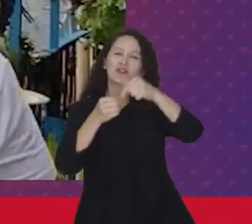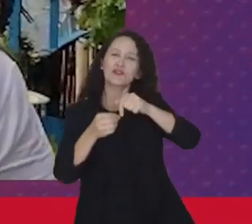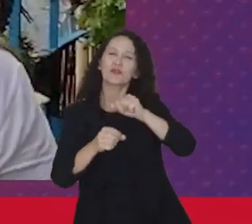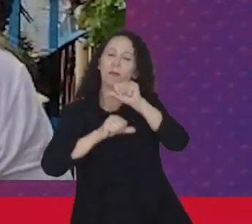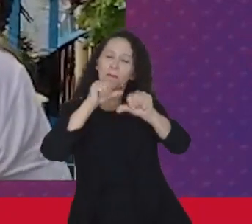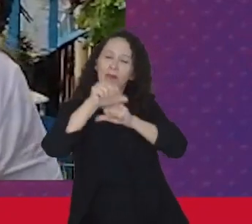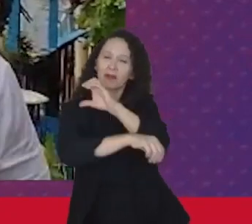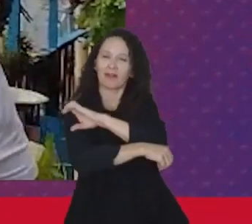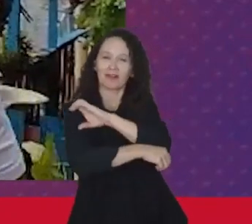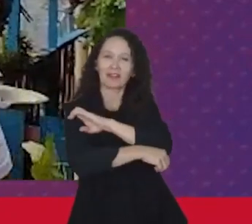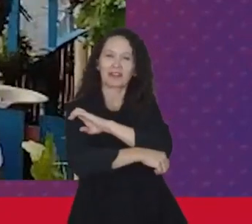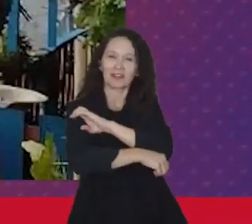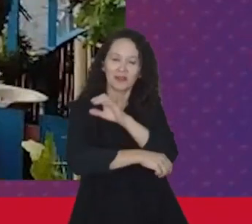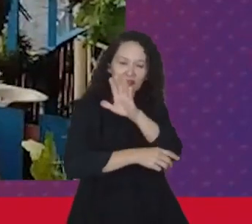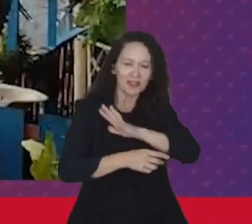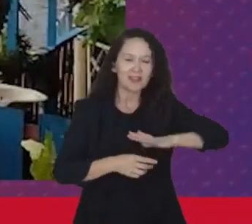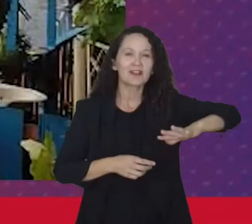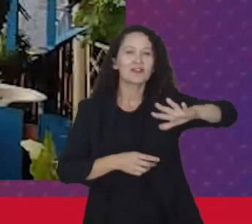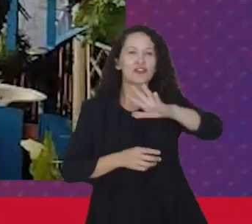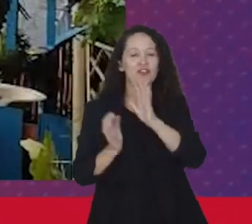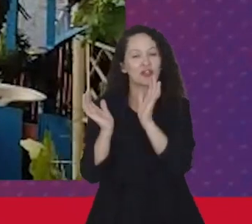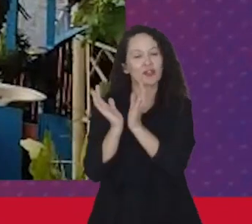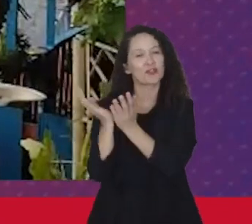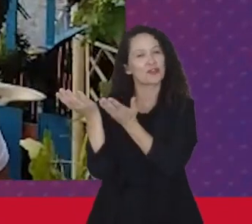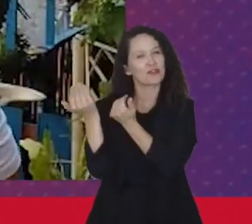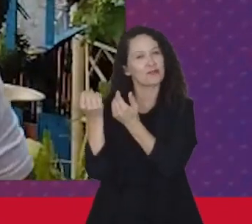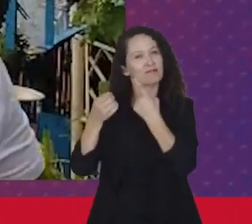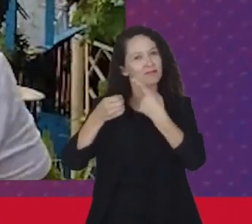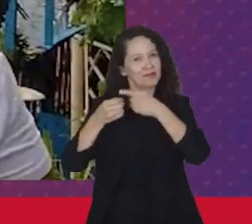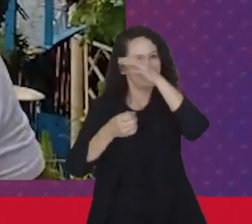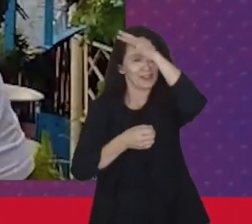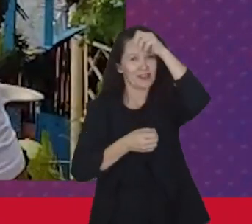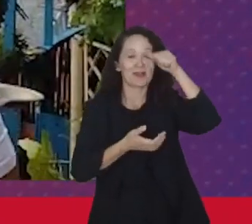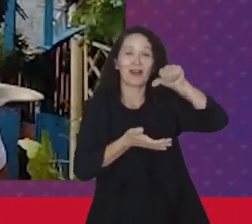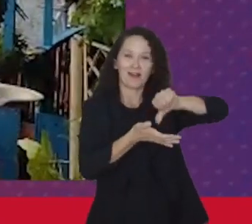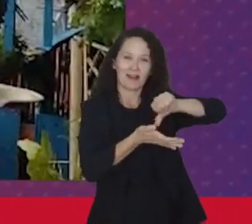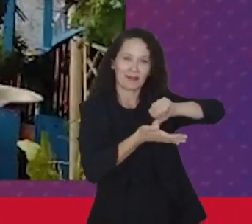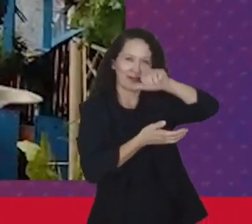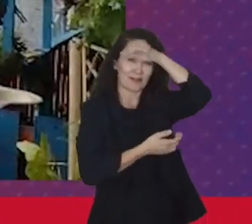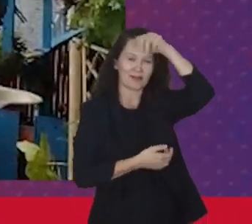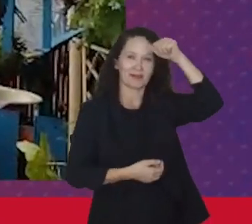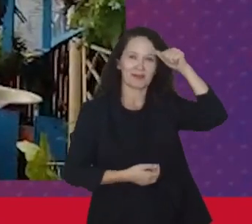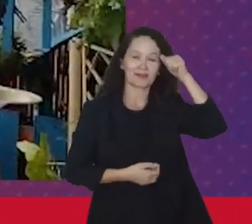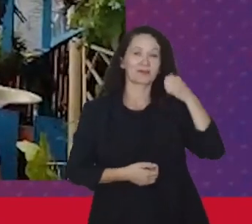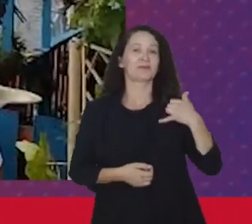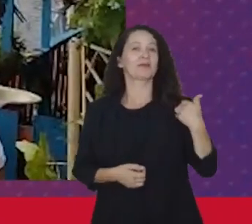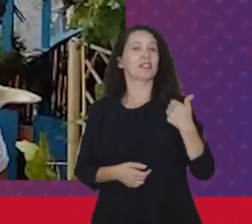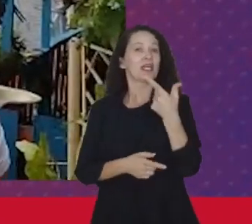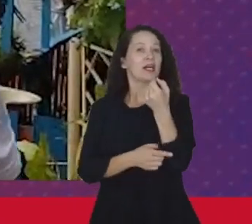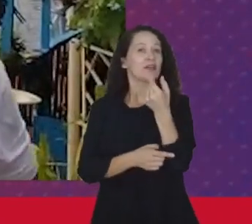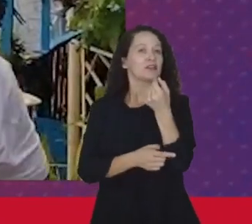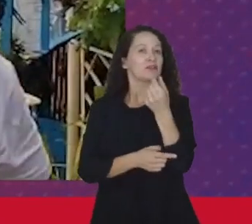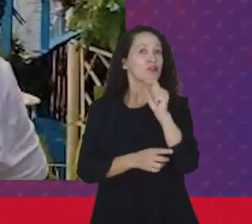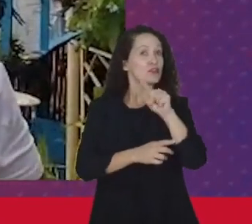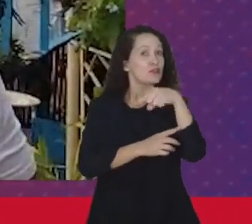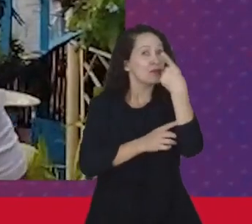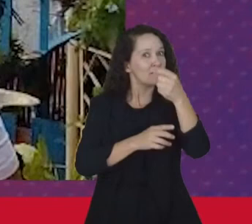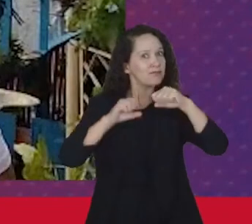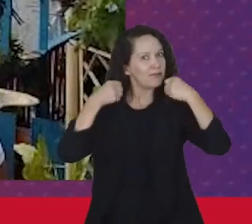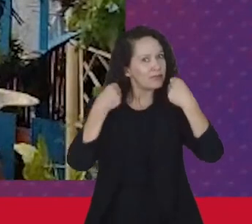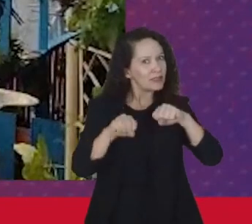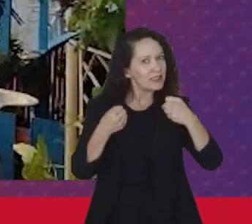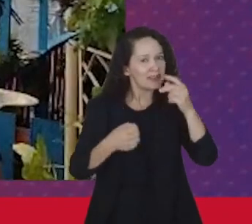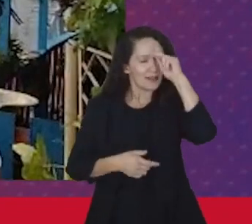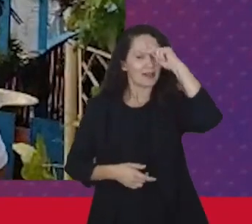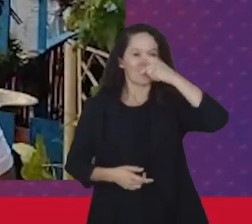coordenadora diária de grupos de jovens na cidade de Manaus. E aos 20 anos, a partir de uma